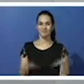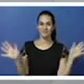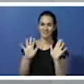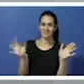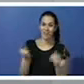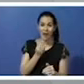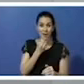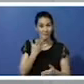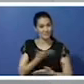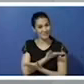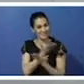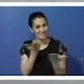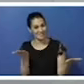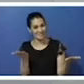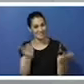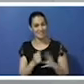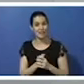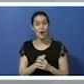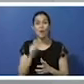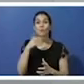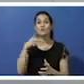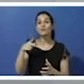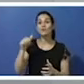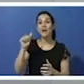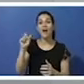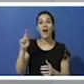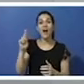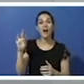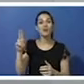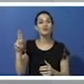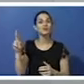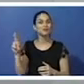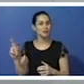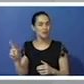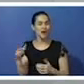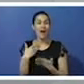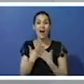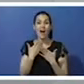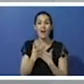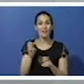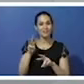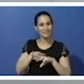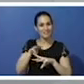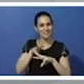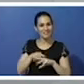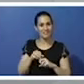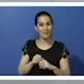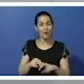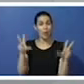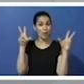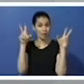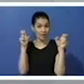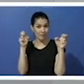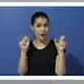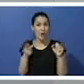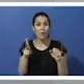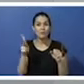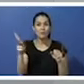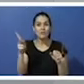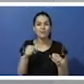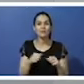Olá, tudo bem com vocês? Eu sou o professor Arthur, sejam bem-vindos a mais uma aula de matemática. O tema de hoje é a continuação de